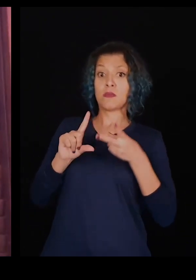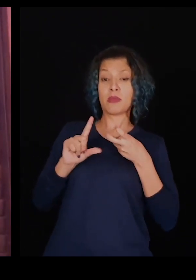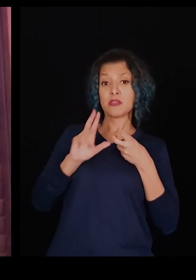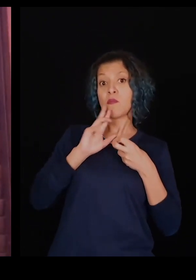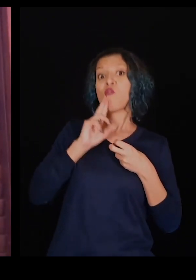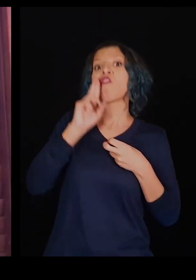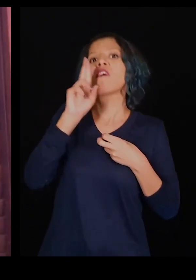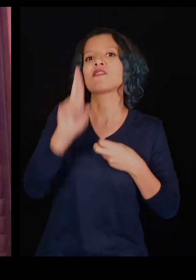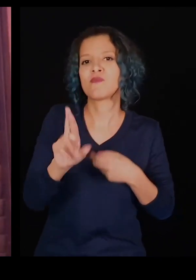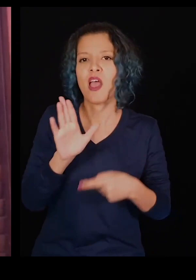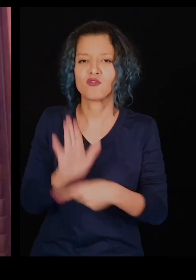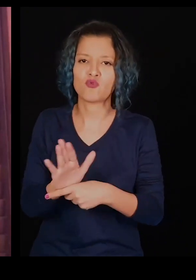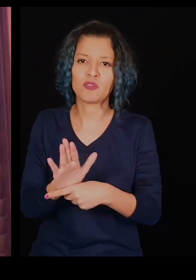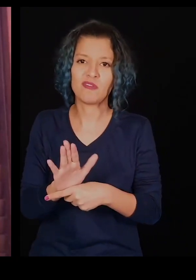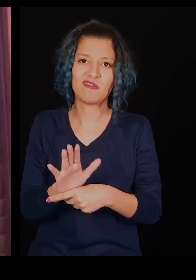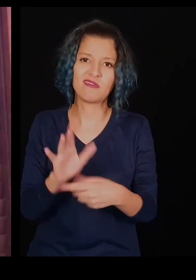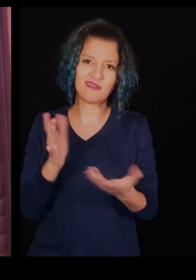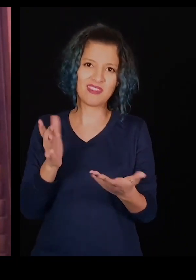uma orientação